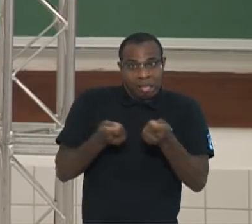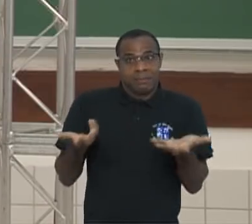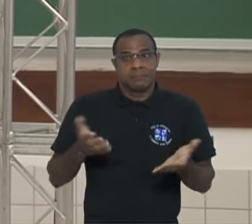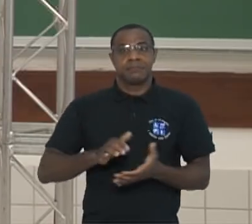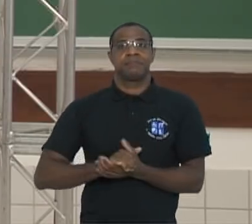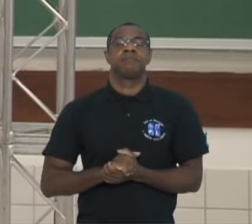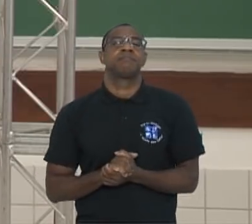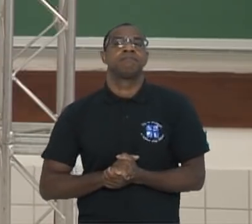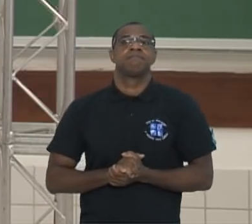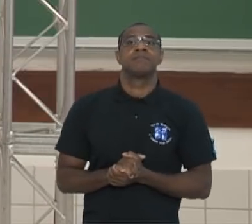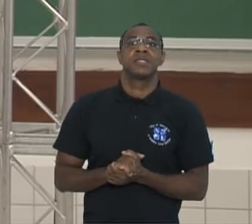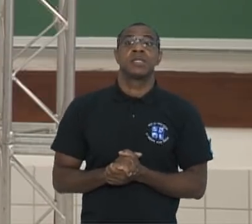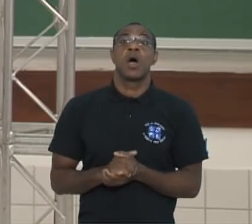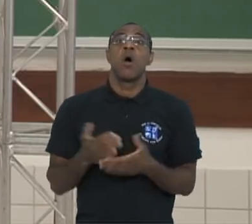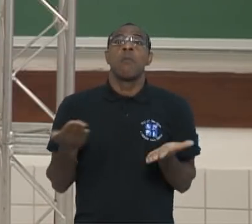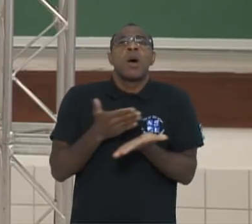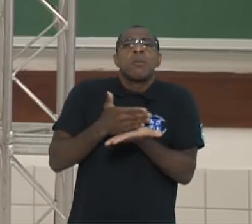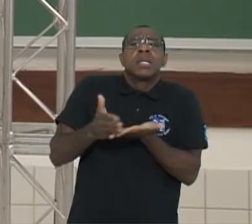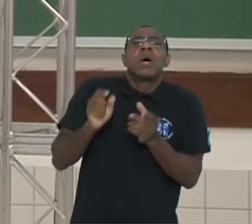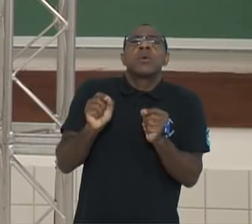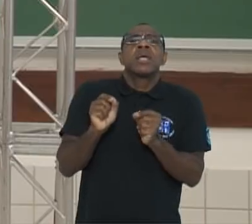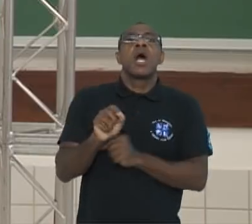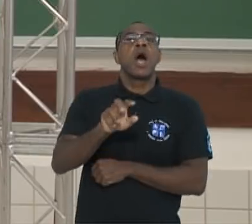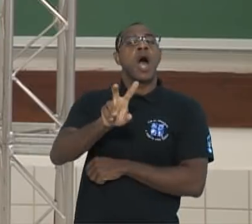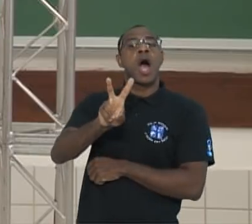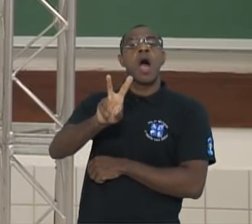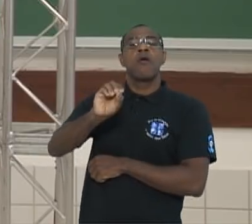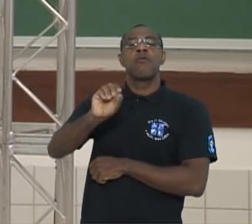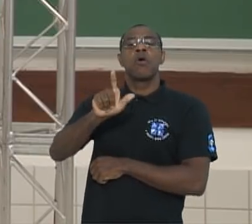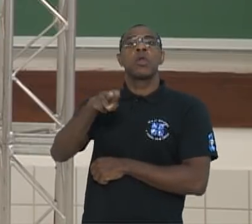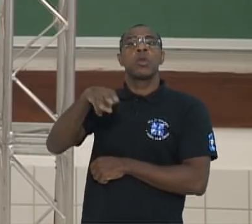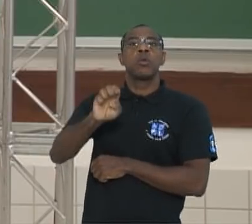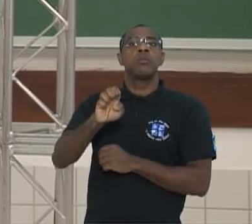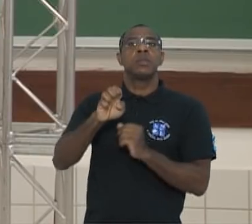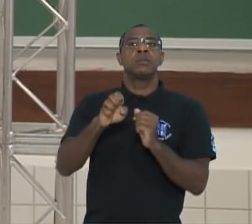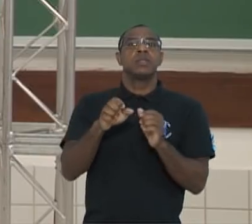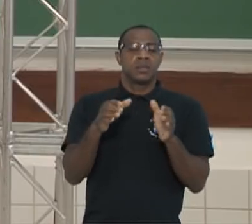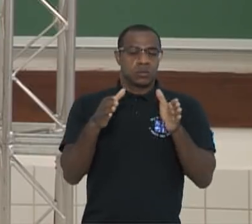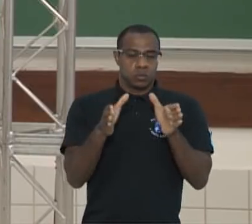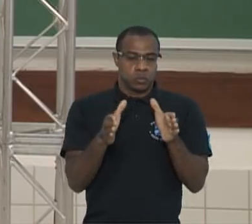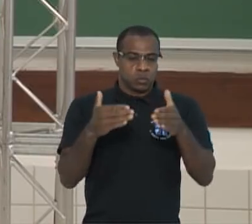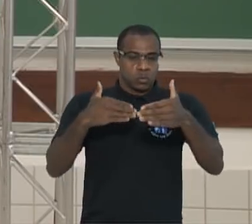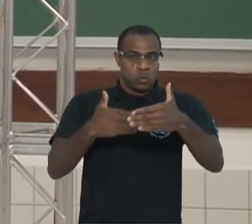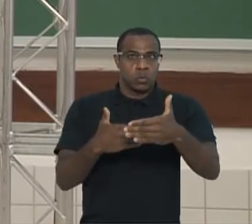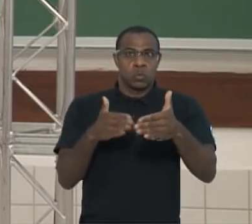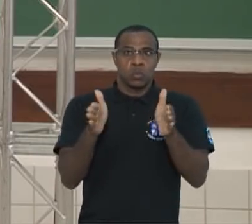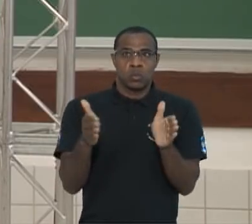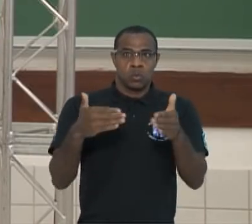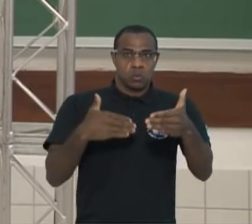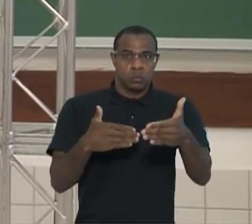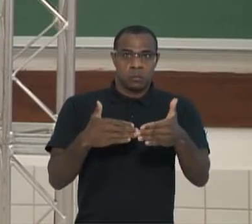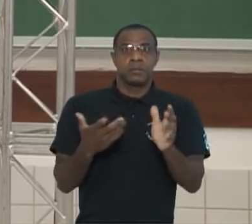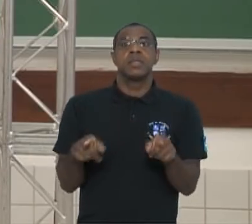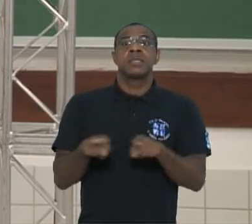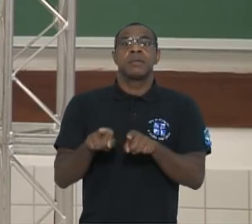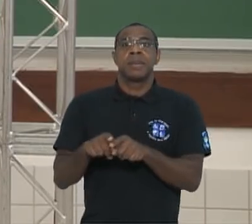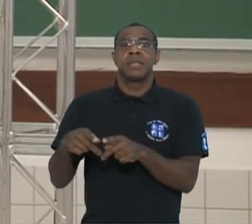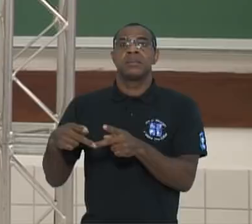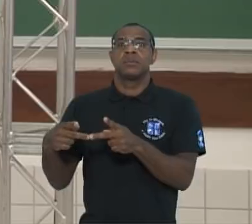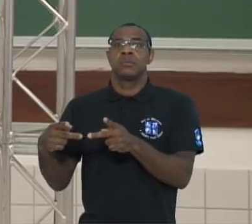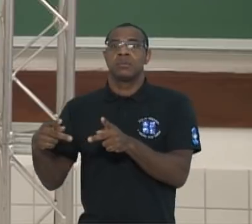quê hoje? O volume de um cubo e um volume de um paralelepípedo. Então, vamos para a unidade nossa